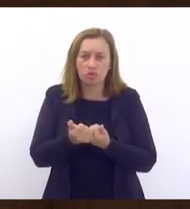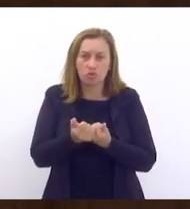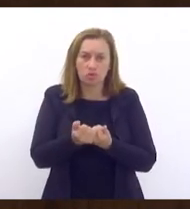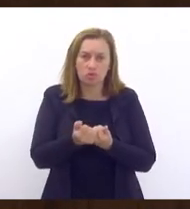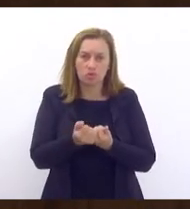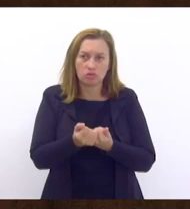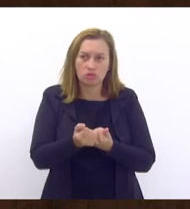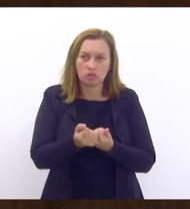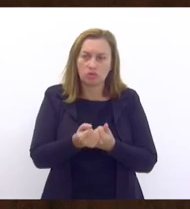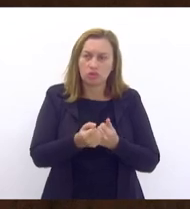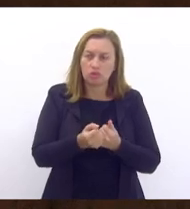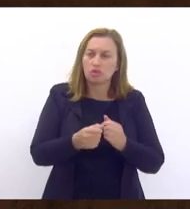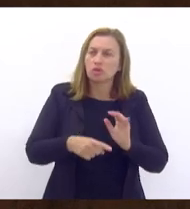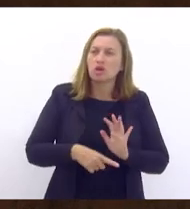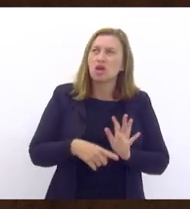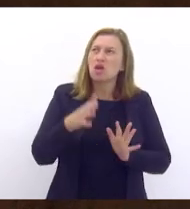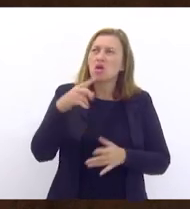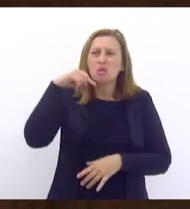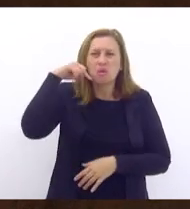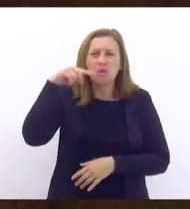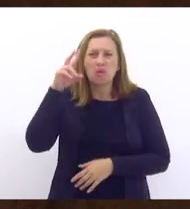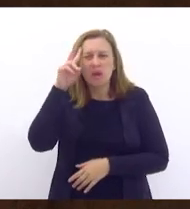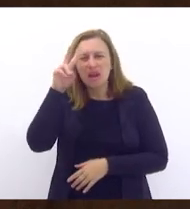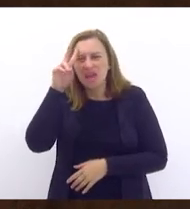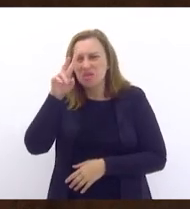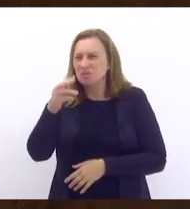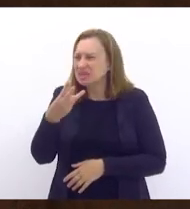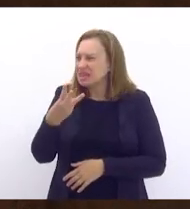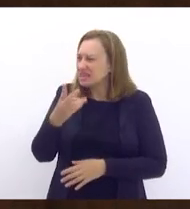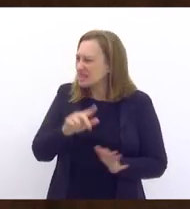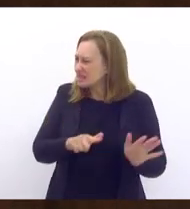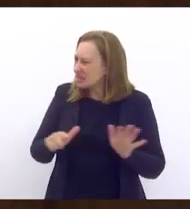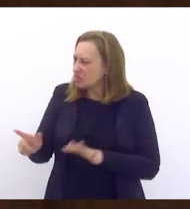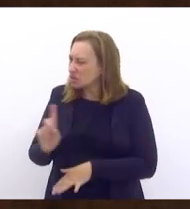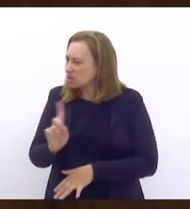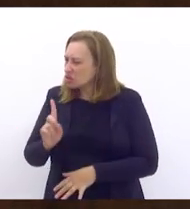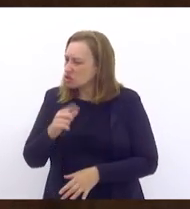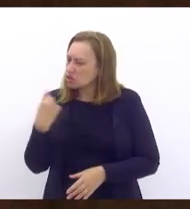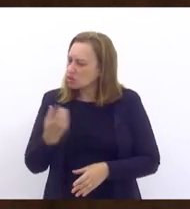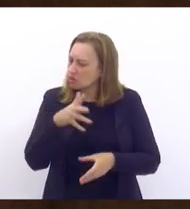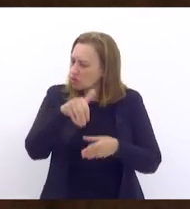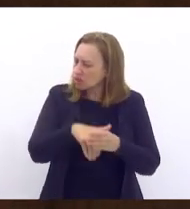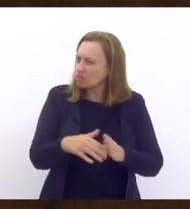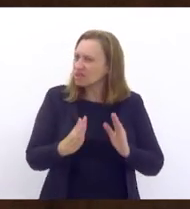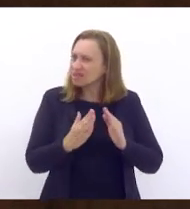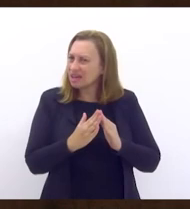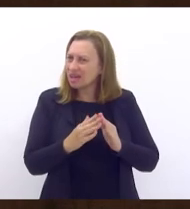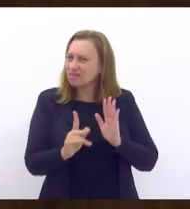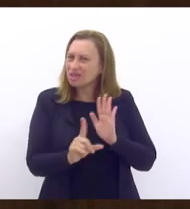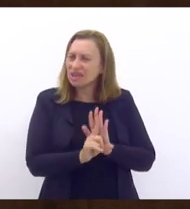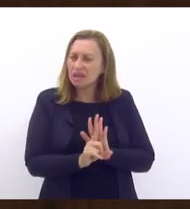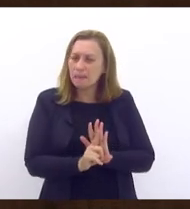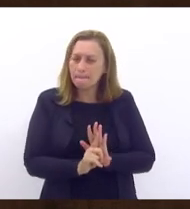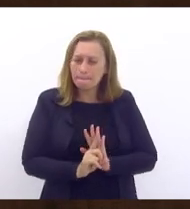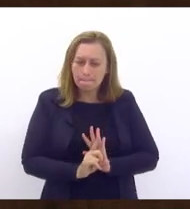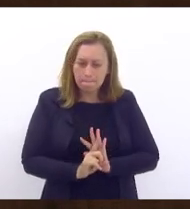Eu me lembro que não deve ter nem 3 semanas que nós votamos aqui nessa Casa